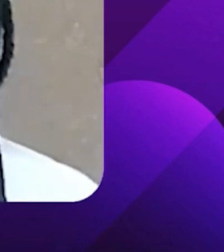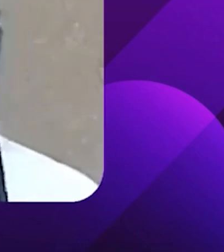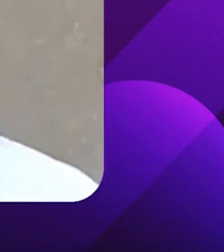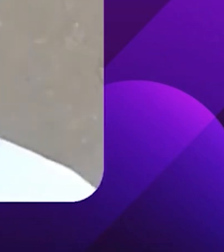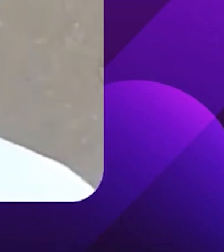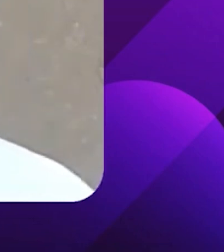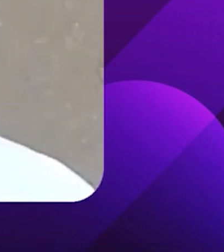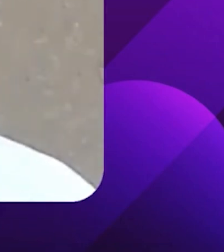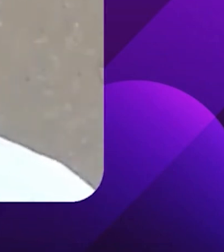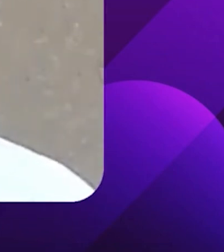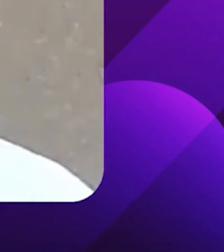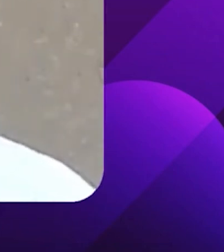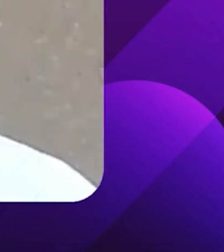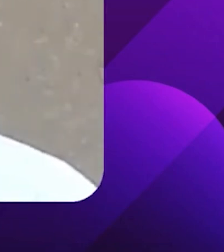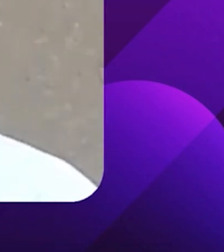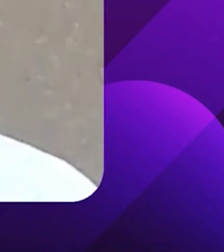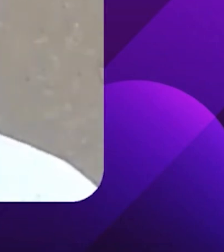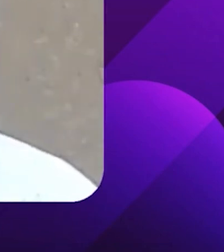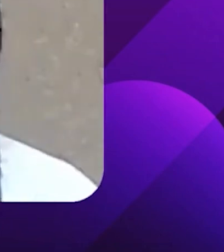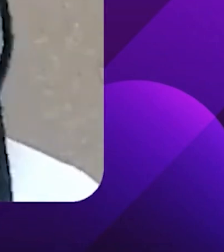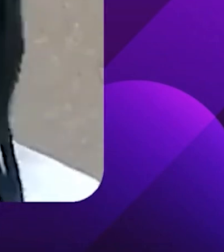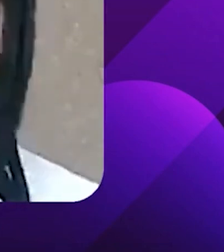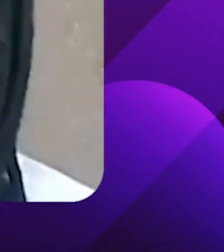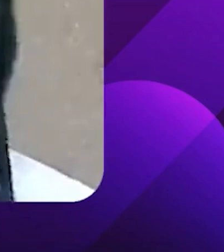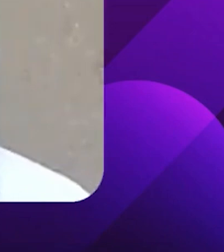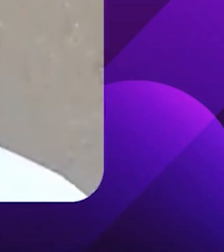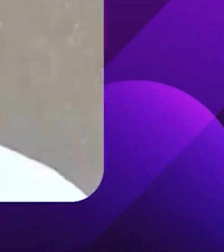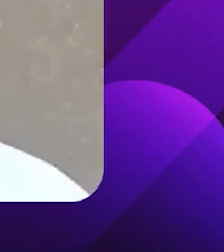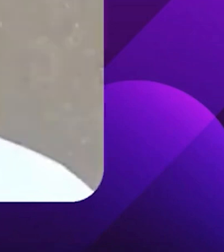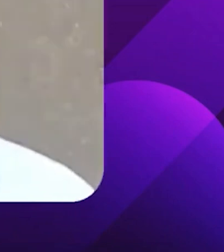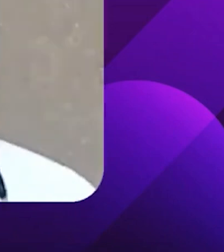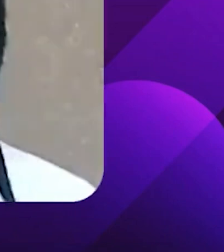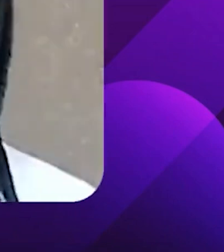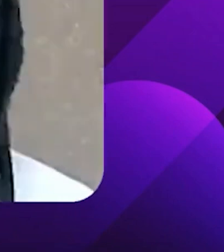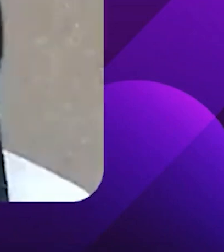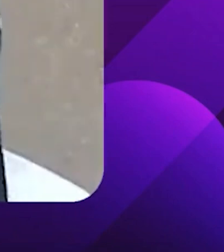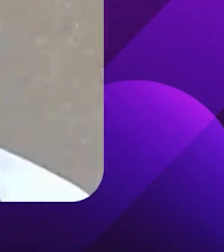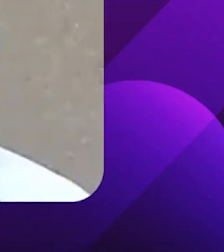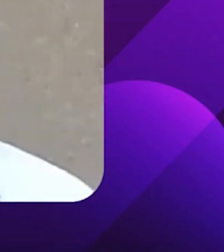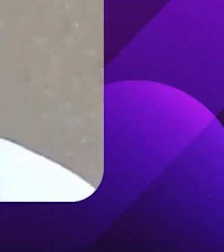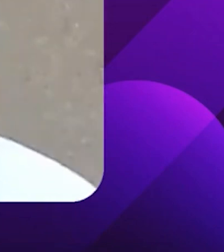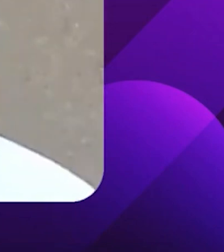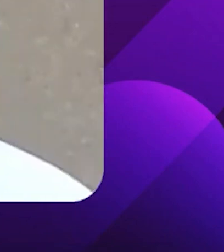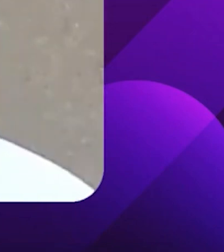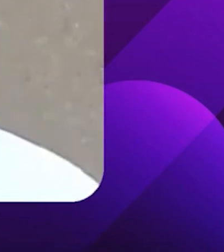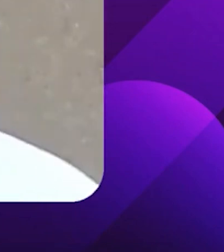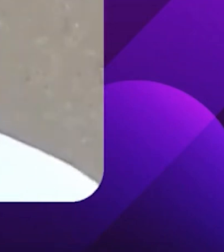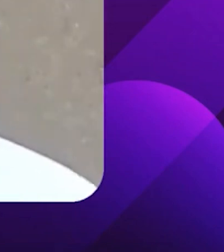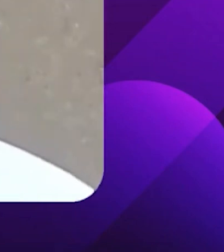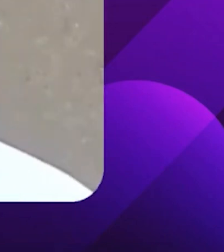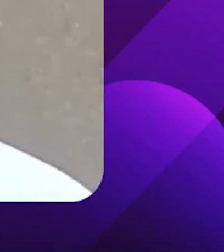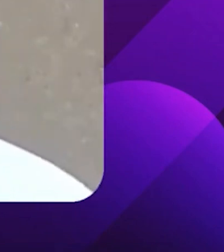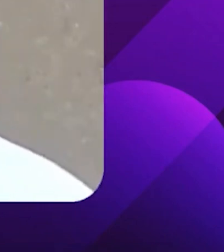partidária, mas fez política. Então a gente tem aí um grande repertório de muitas mulheres que